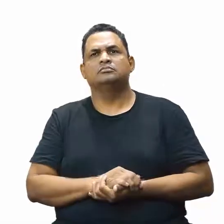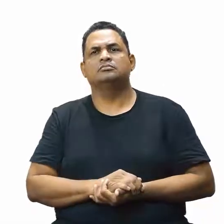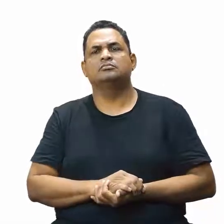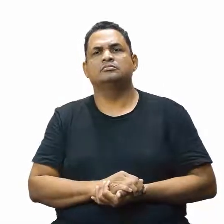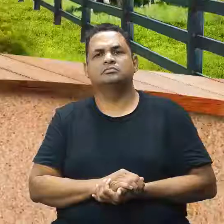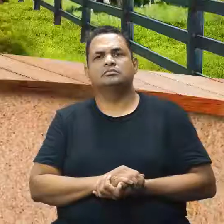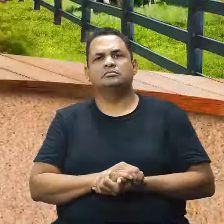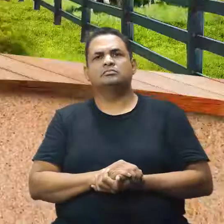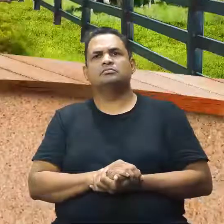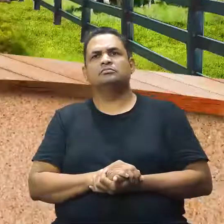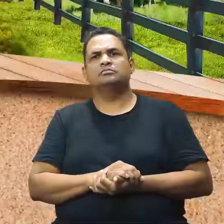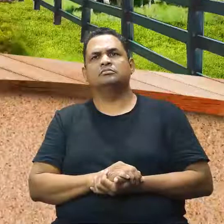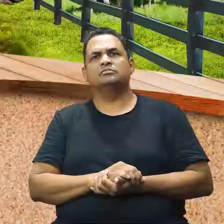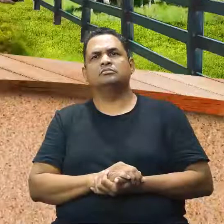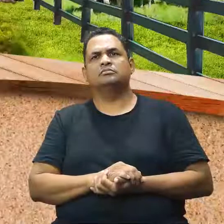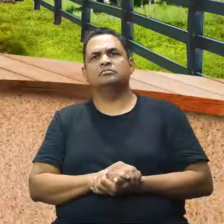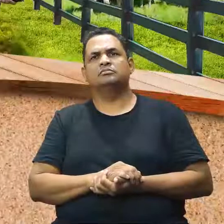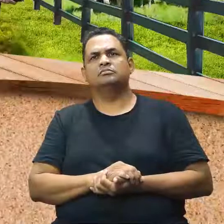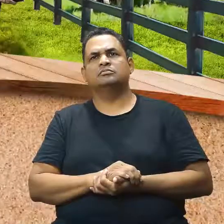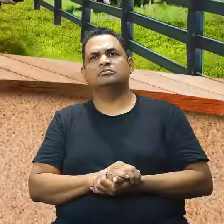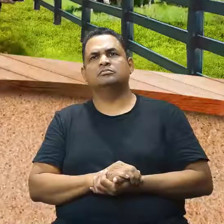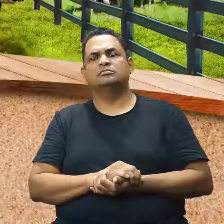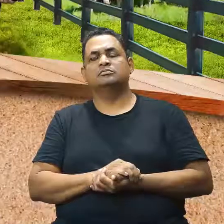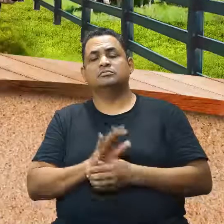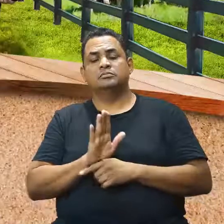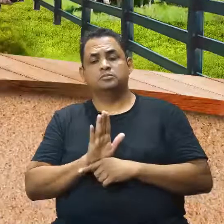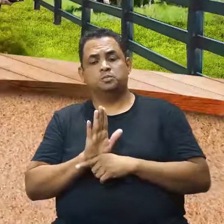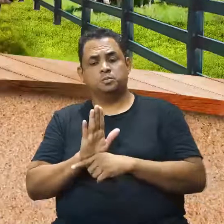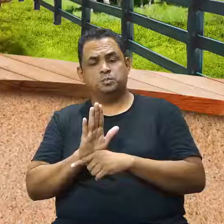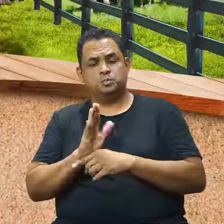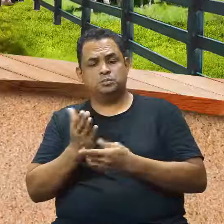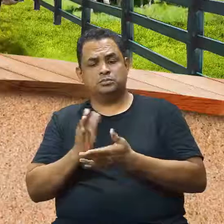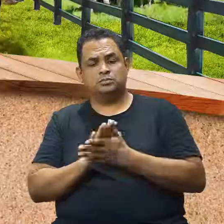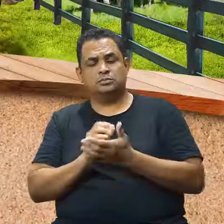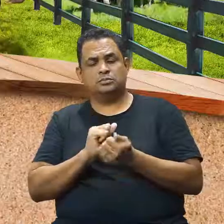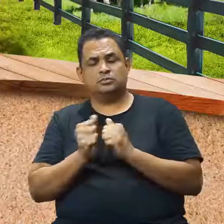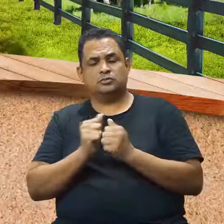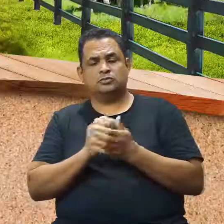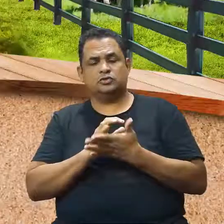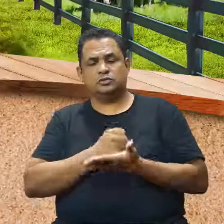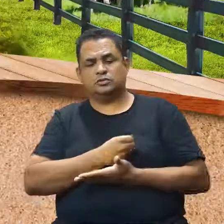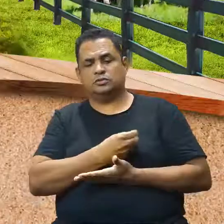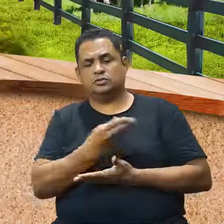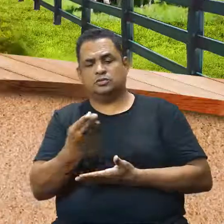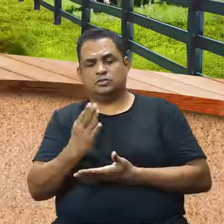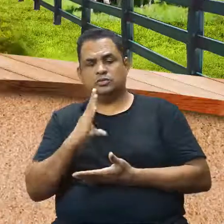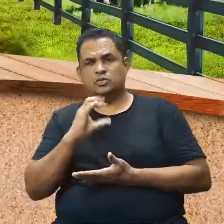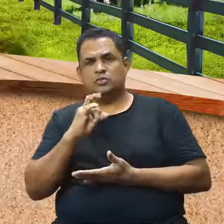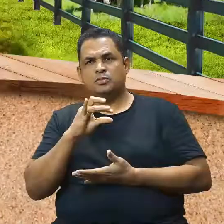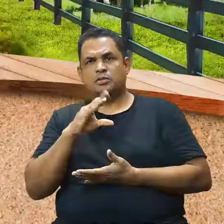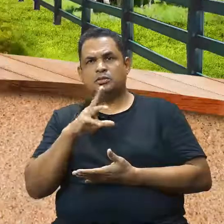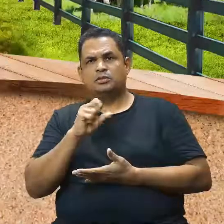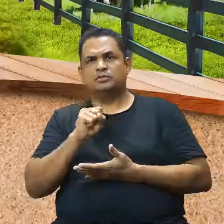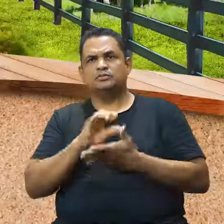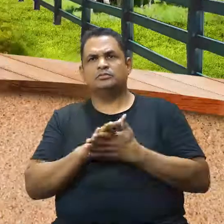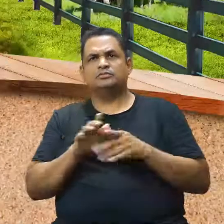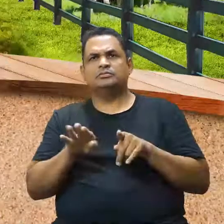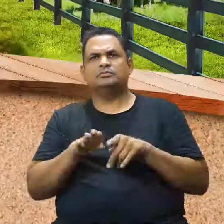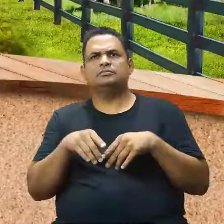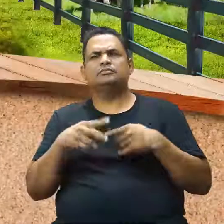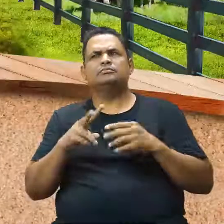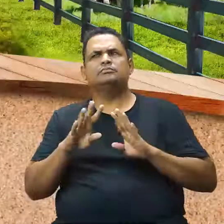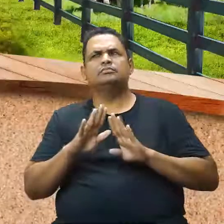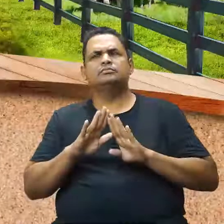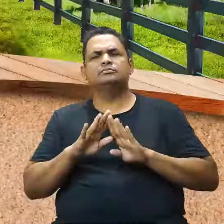favorecer um auxílio para o controle populacional dos cupins. Então, prof, calma